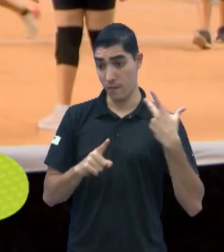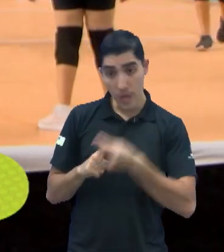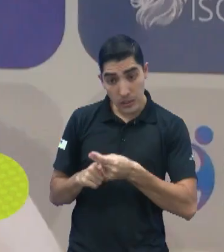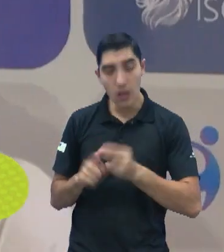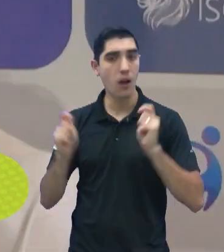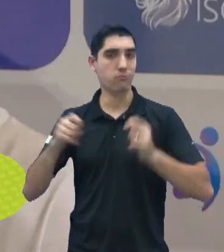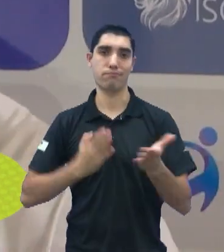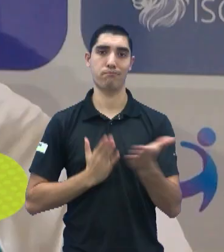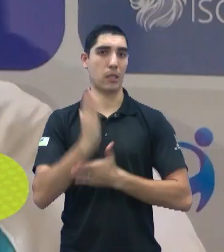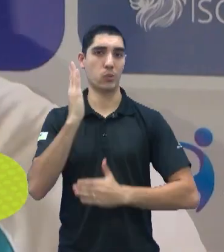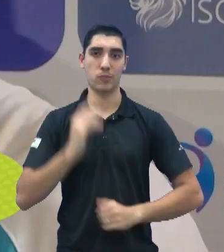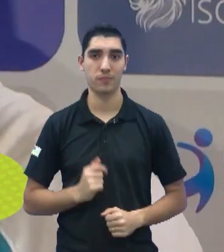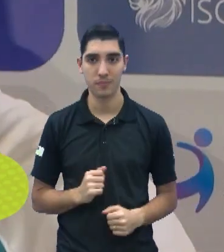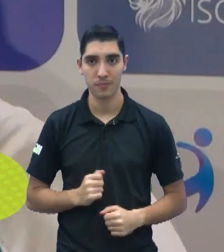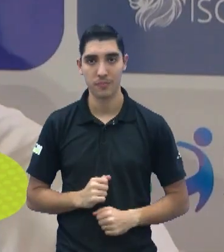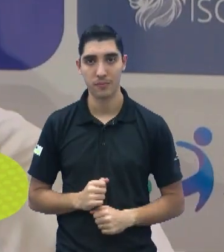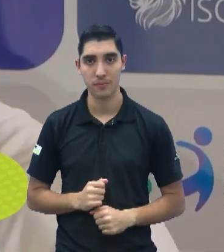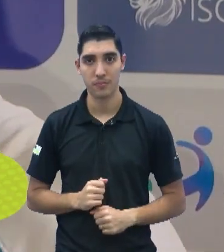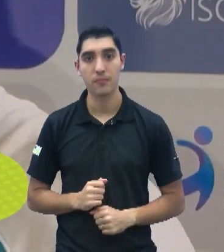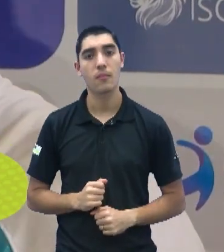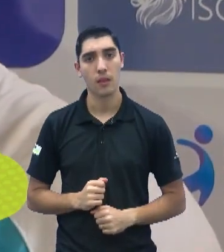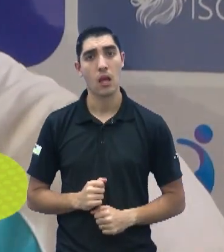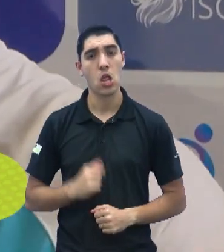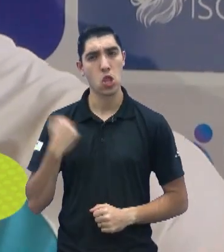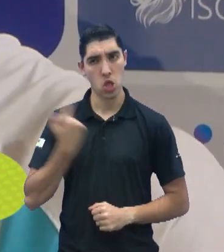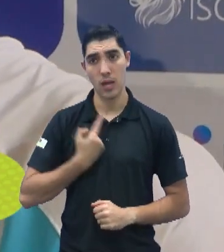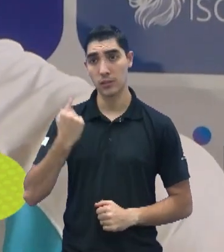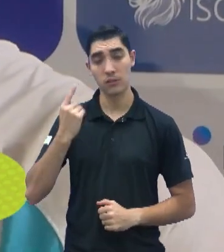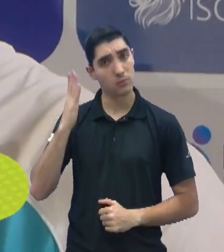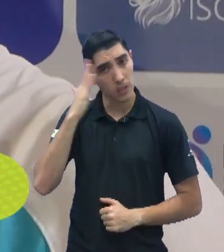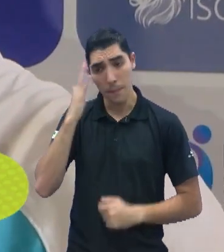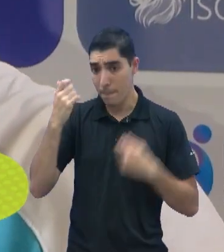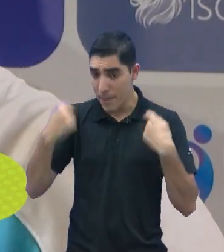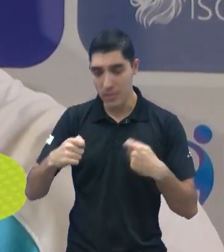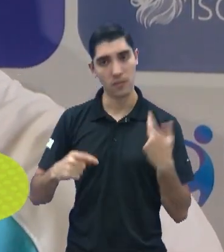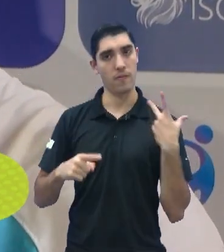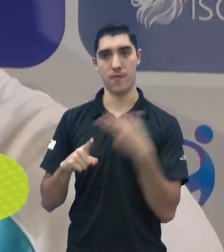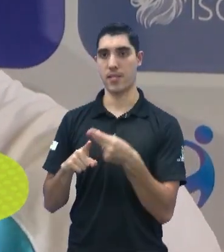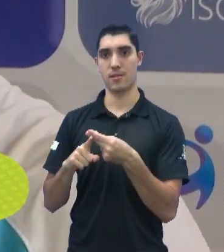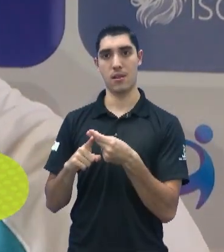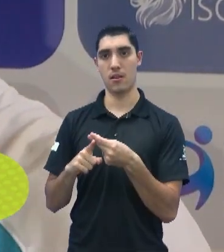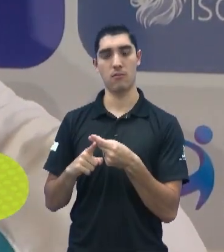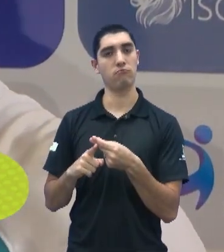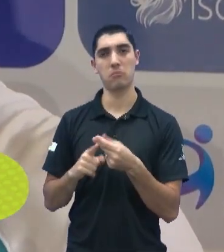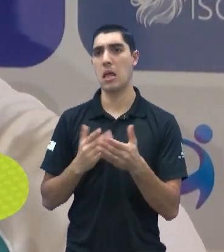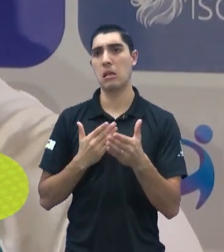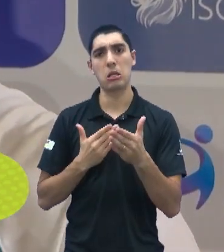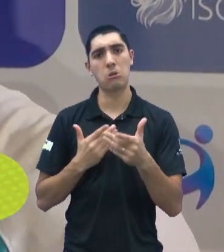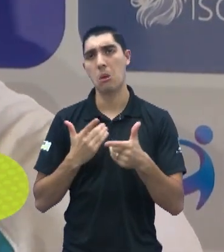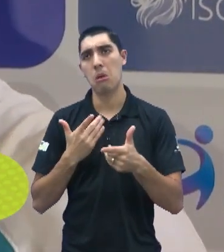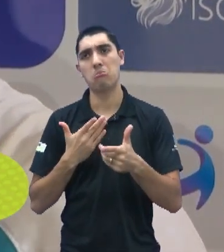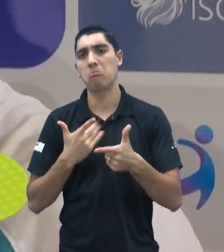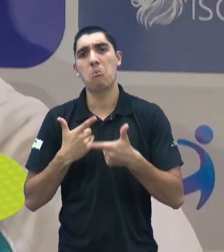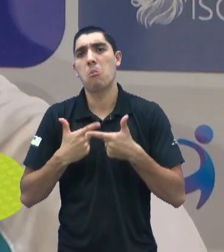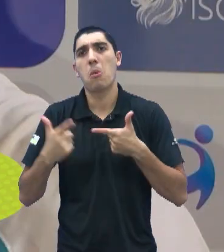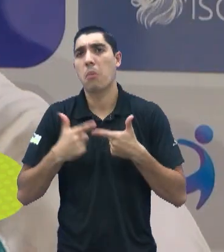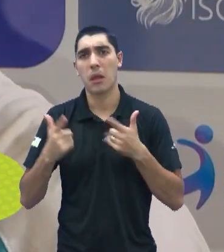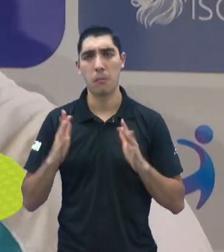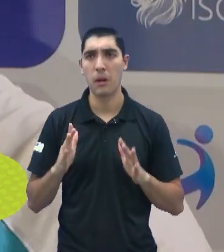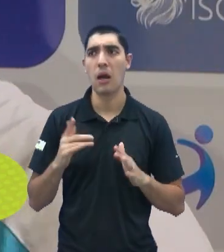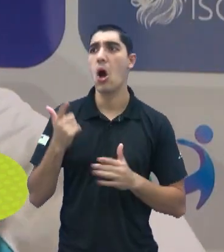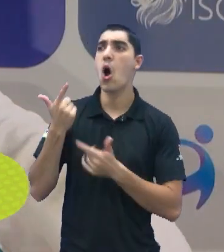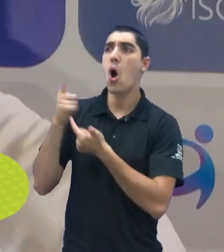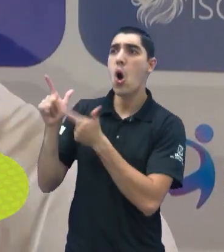classificar. A gente não vai com outro pensamento a não ser a vitória. Independente de outros